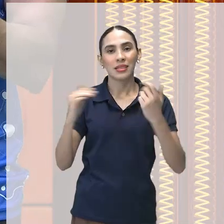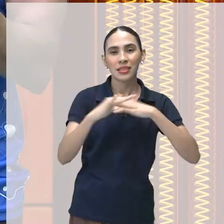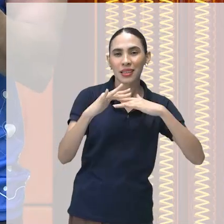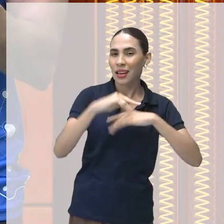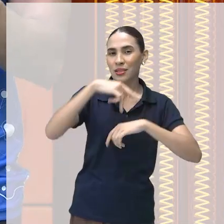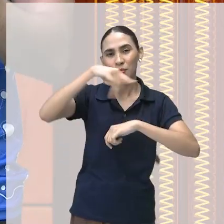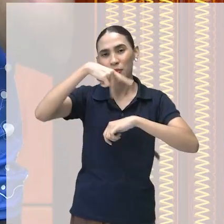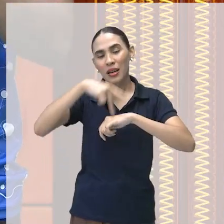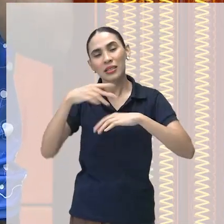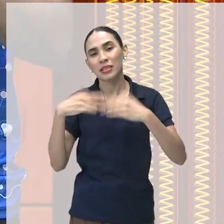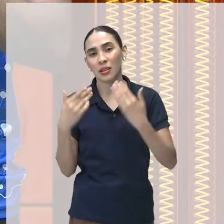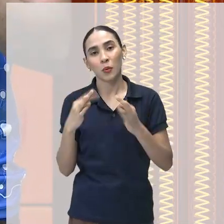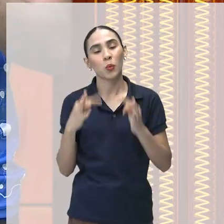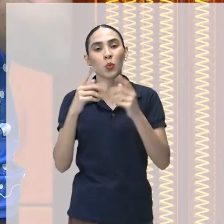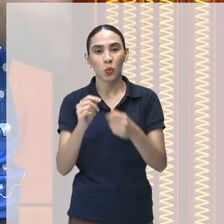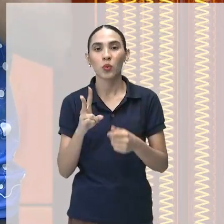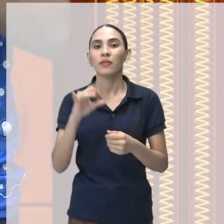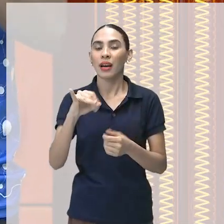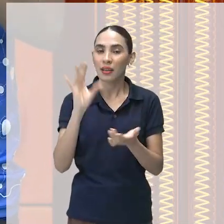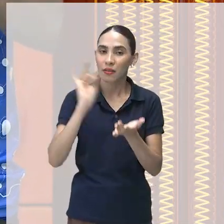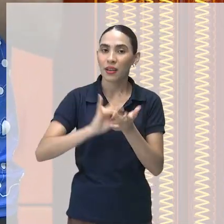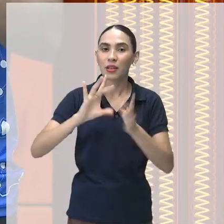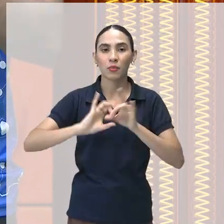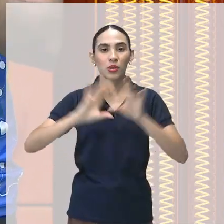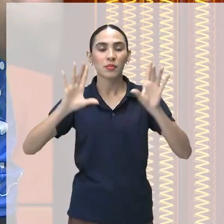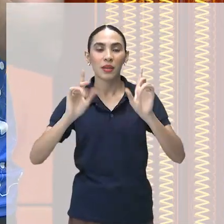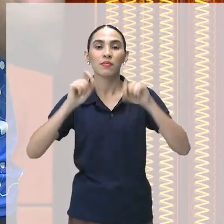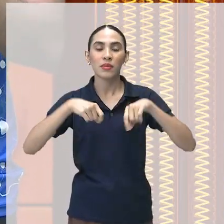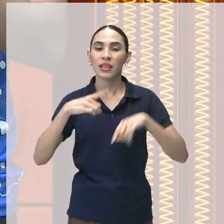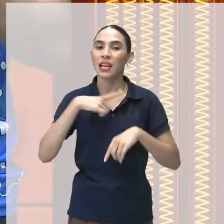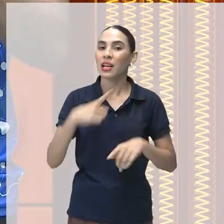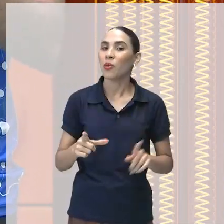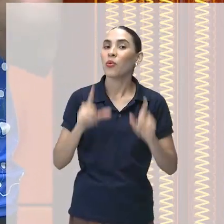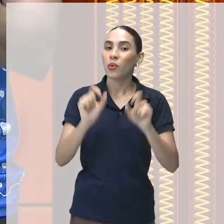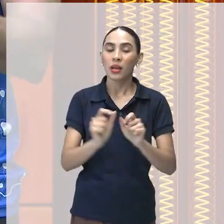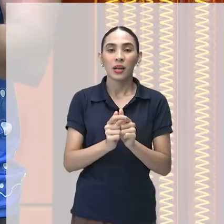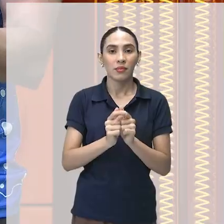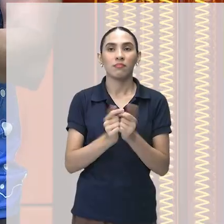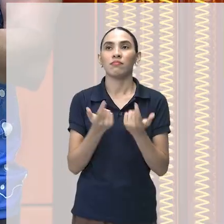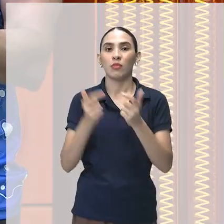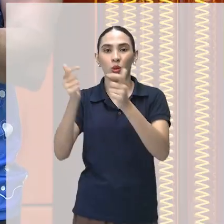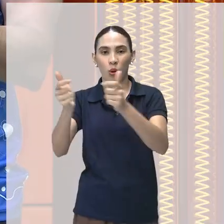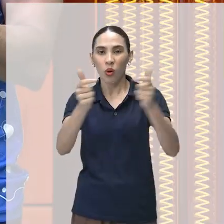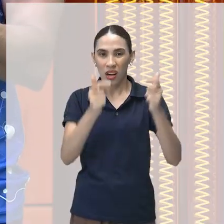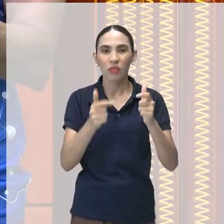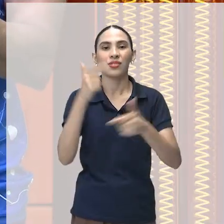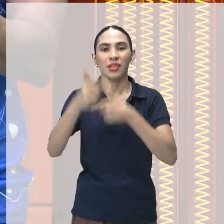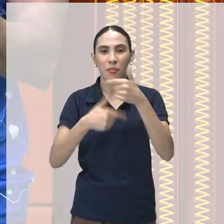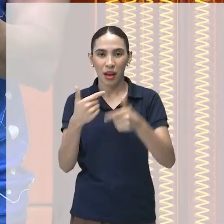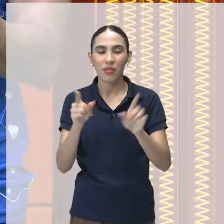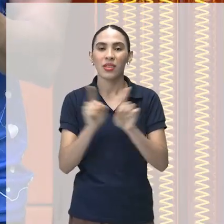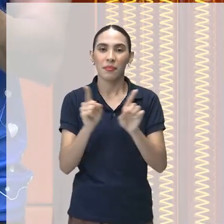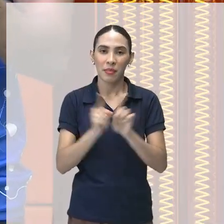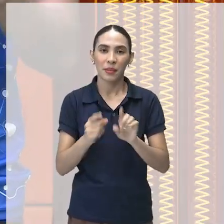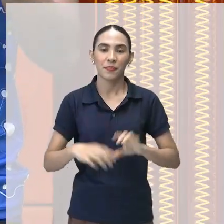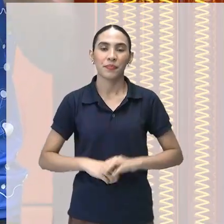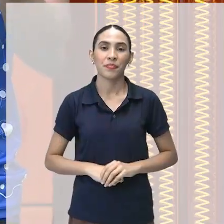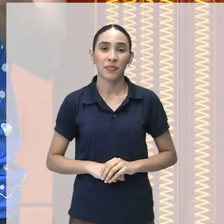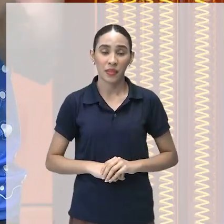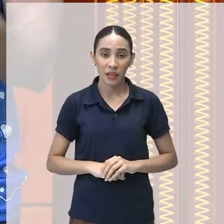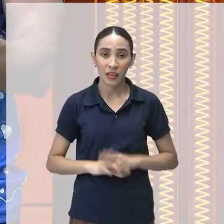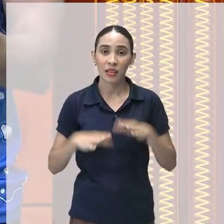ou de um país. Então, tudo isso vai possibilitando que a gente tenha ali a geração de postos de trabalho também, certo?